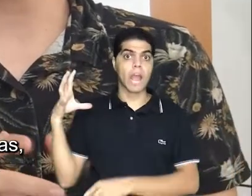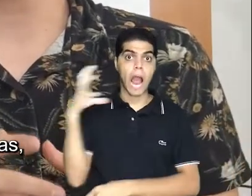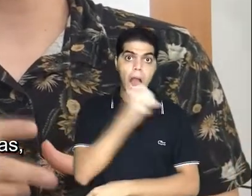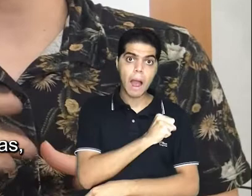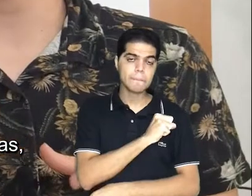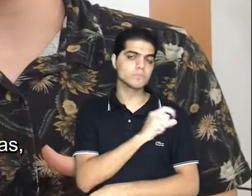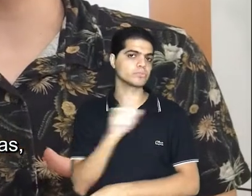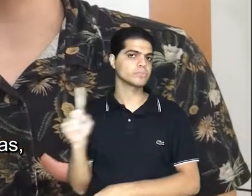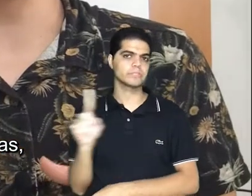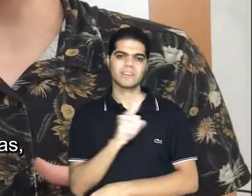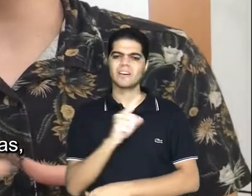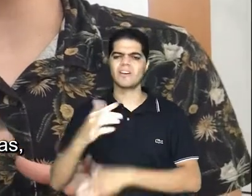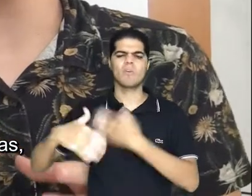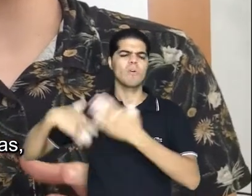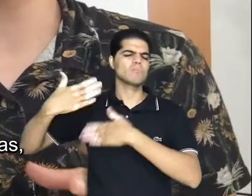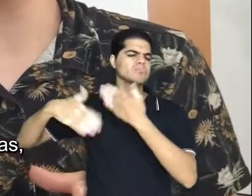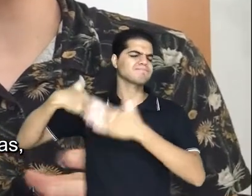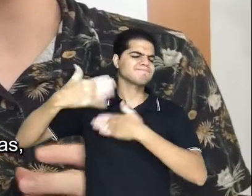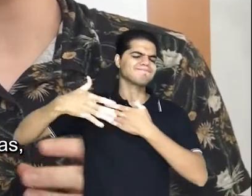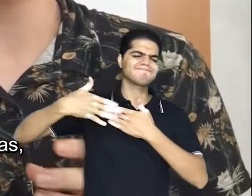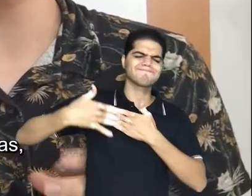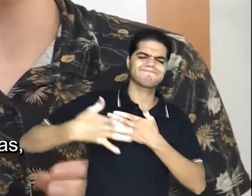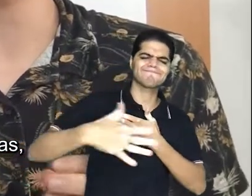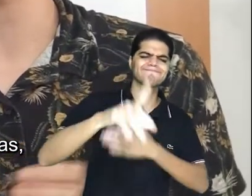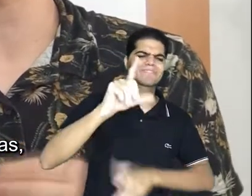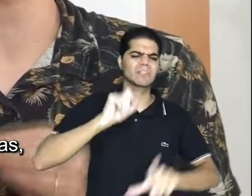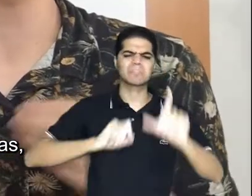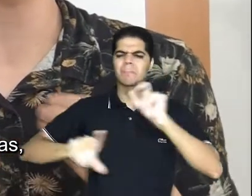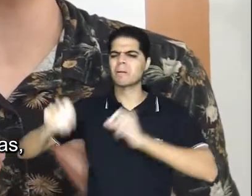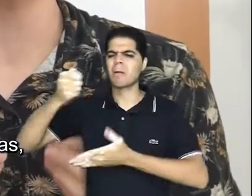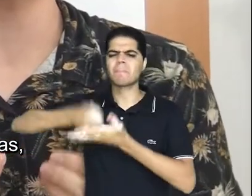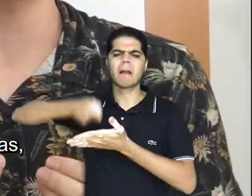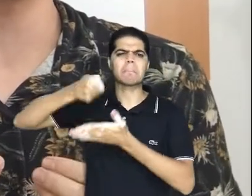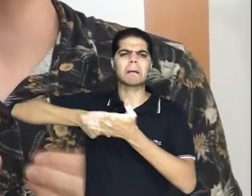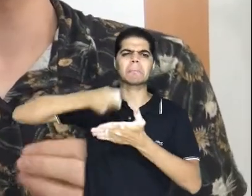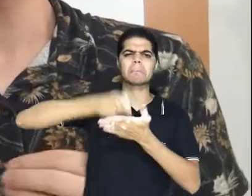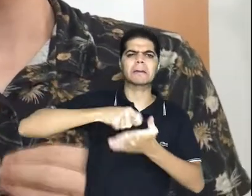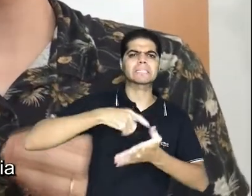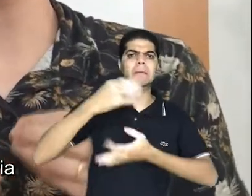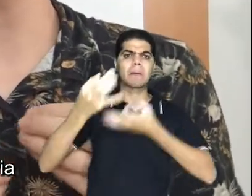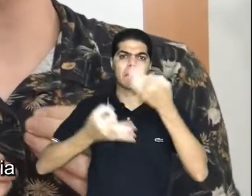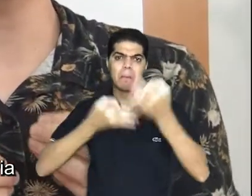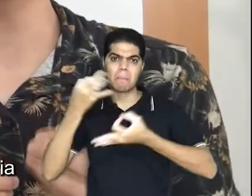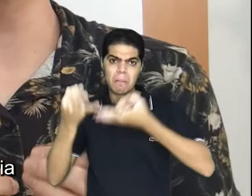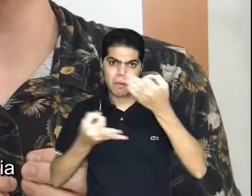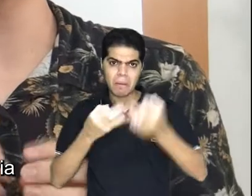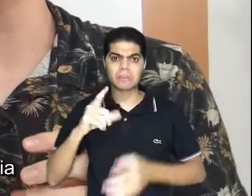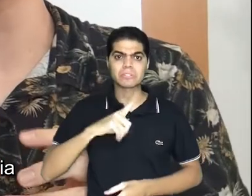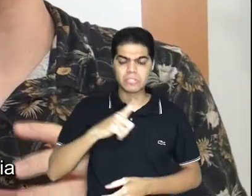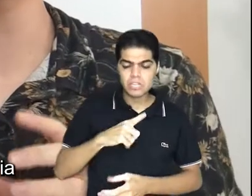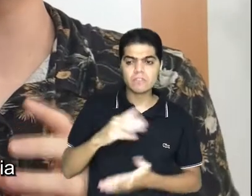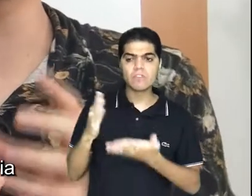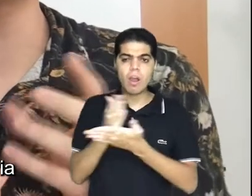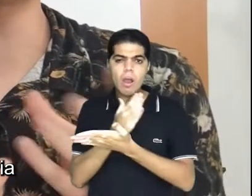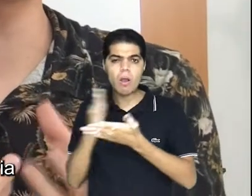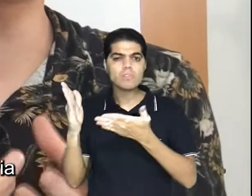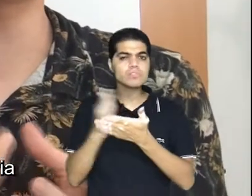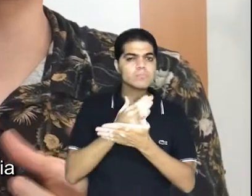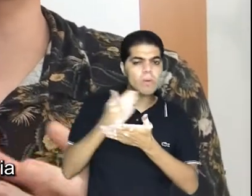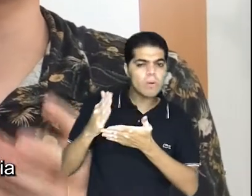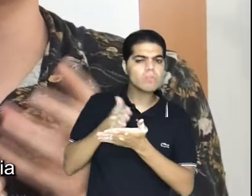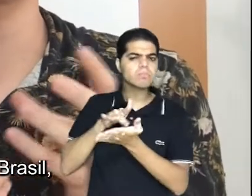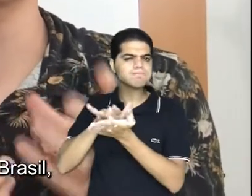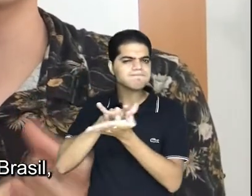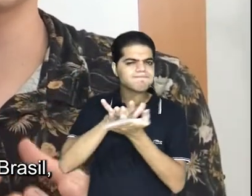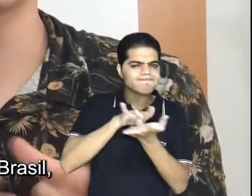ela é um processo longo de escolhas embates e tem um sonho de narrativa que aos poucos foi forjando